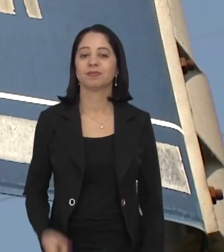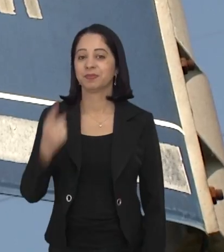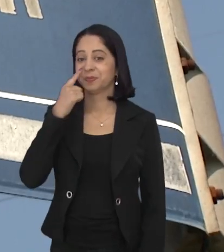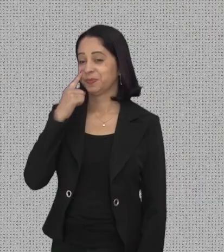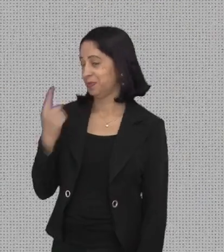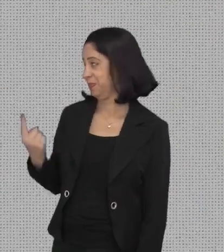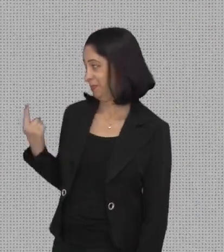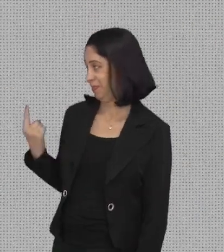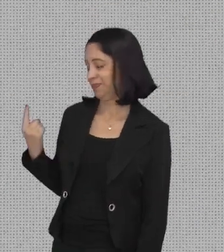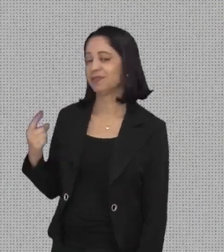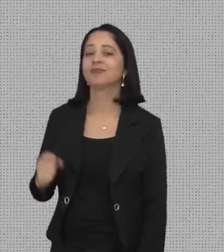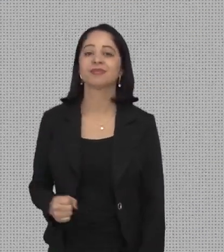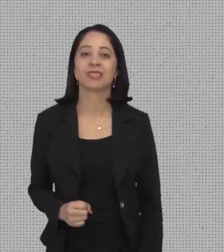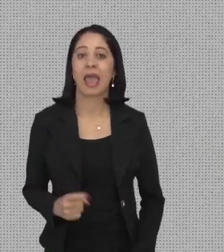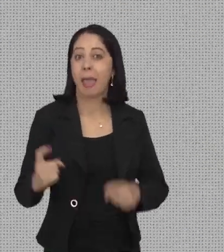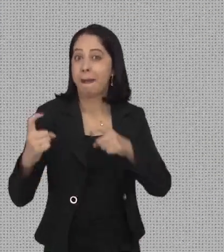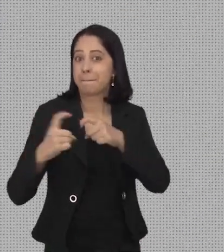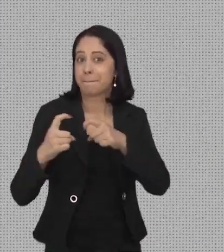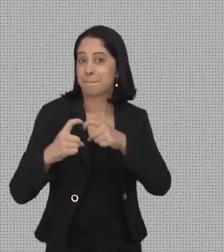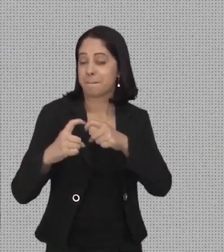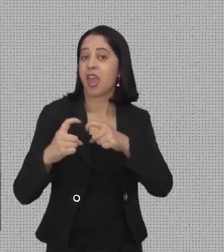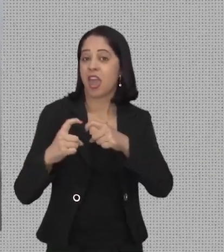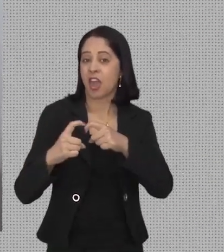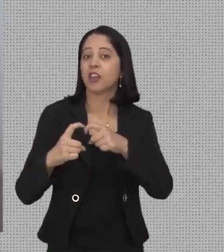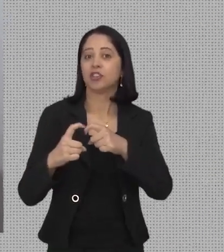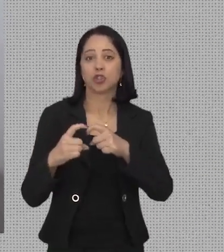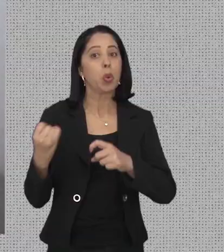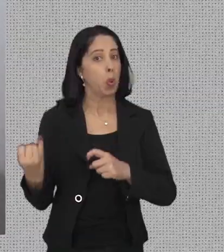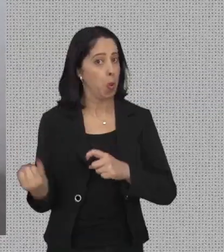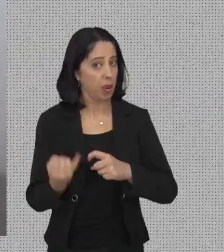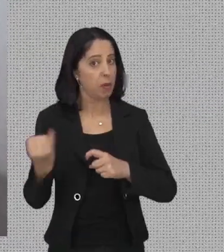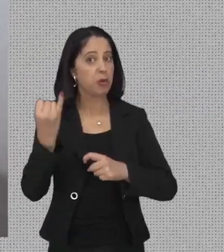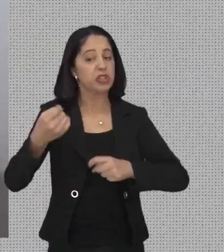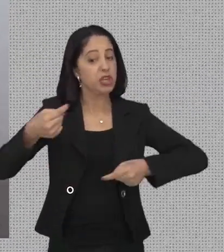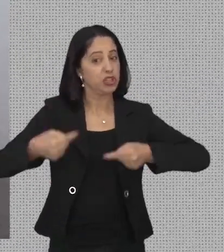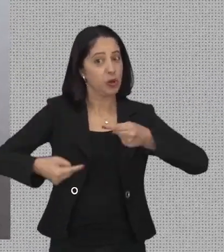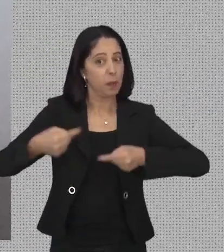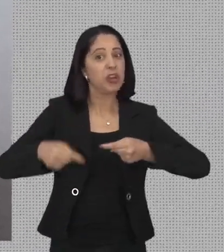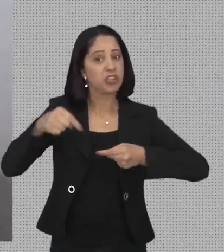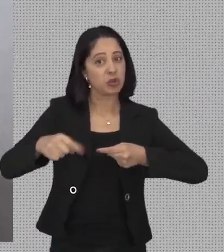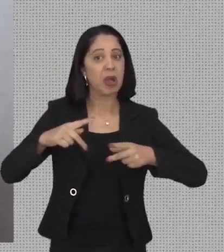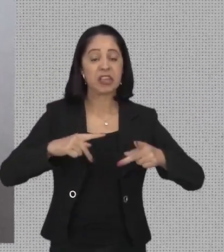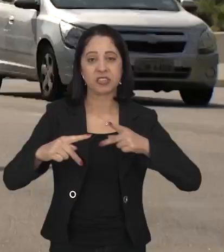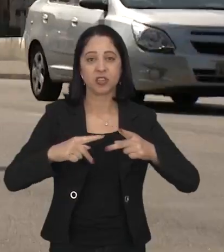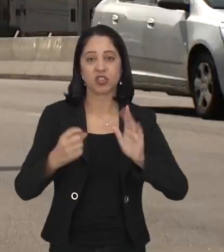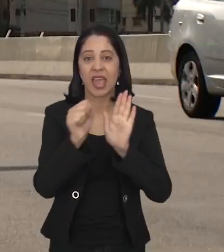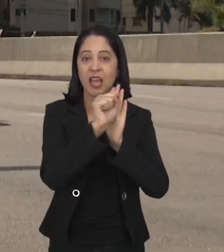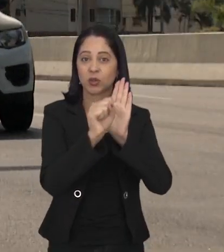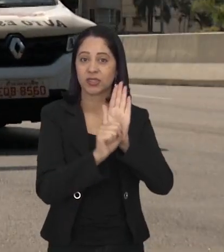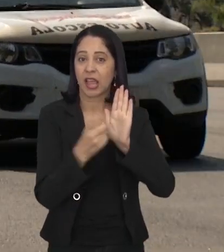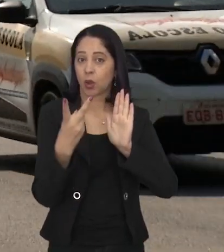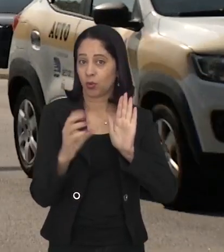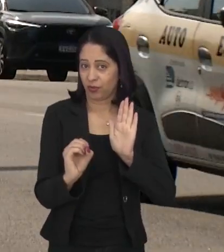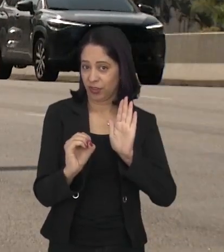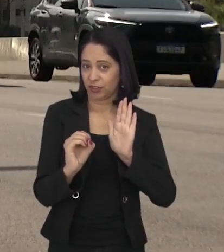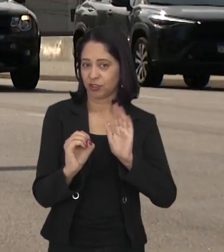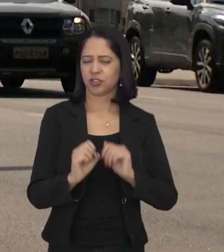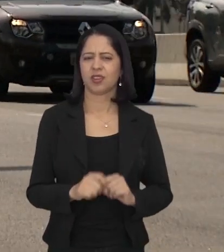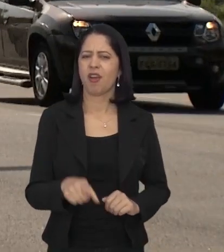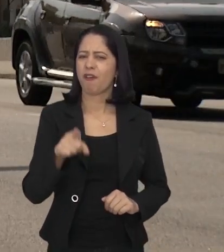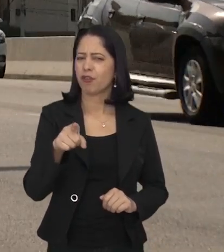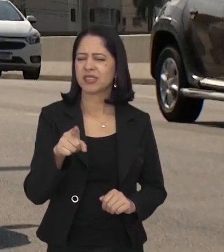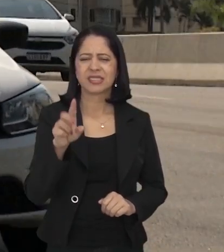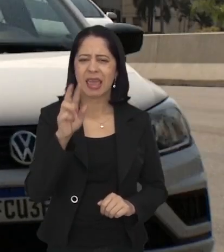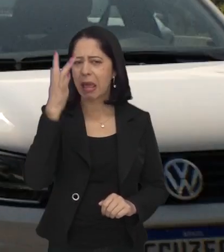Jorge Zarur, médico sanitarista e um importante político da cidade no século XX. Talvez você